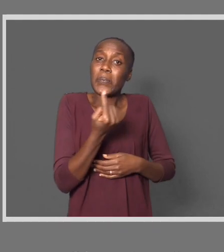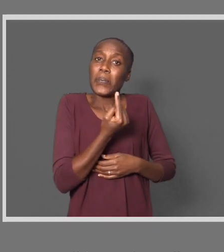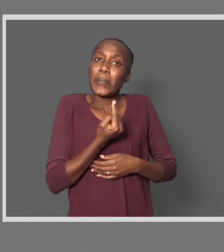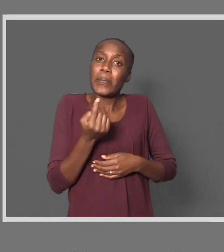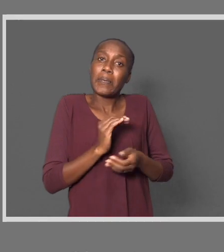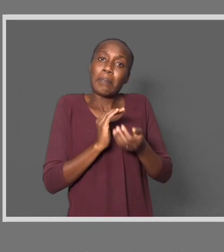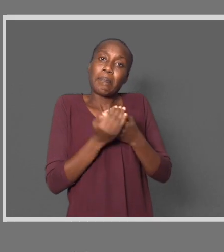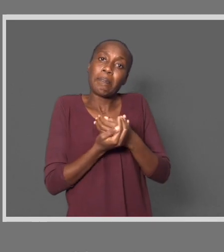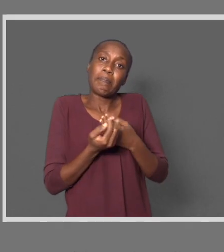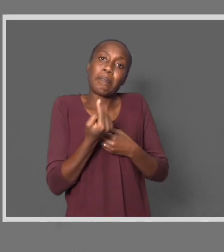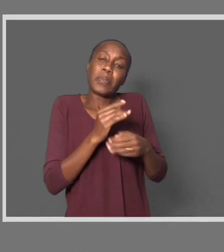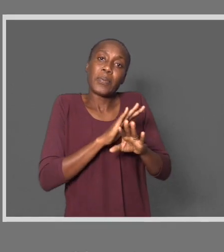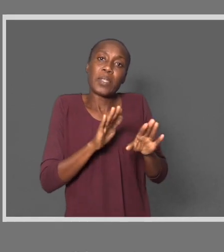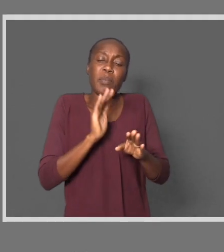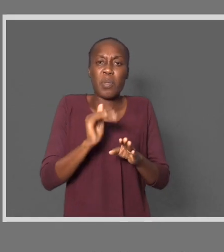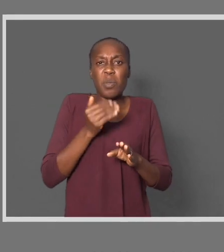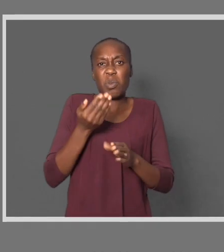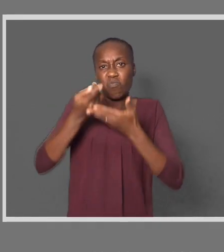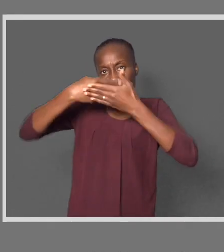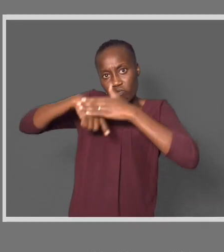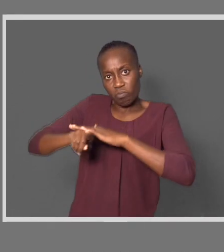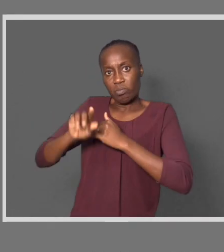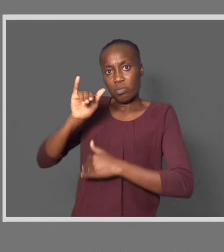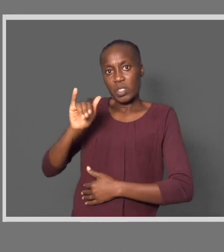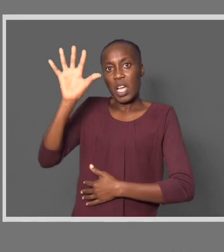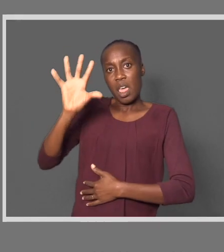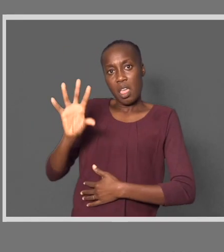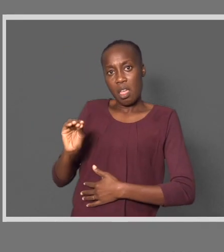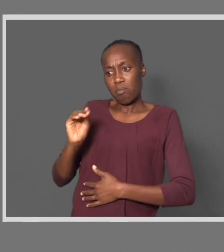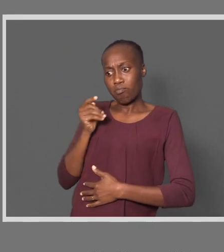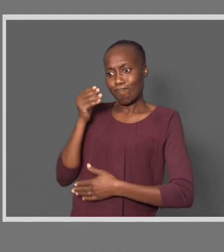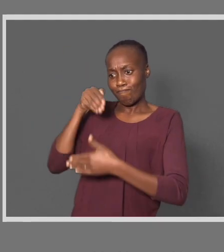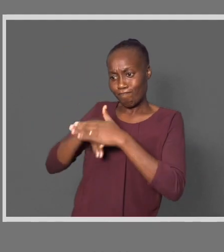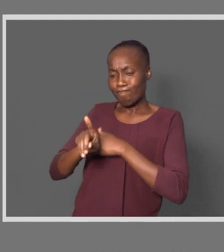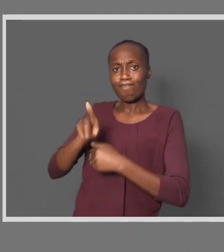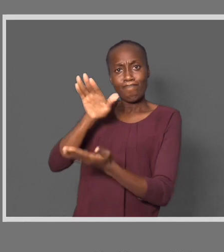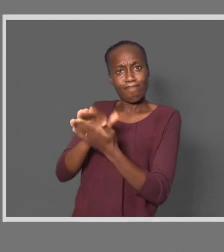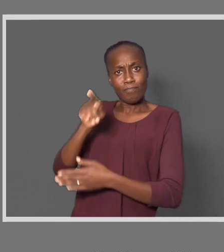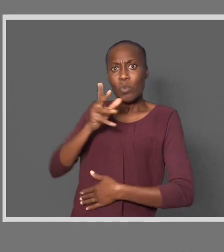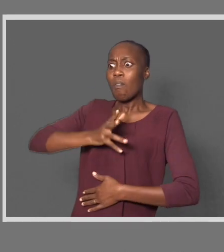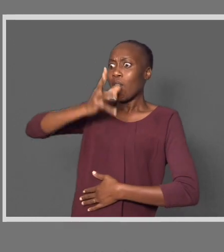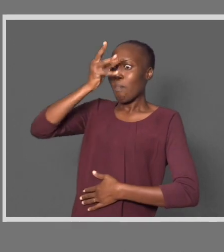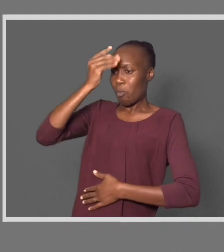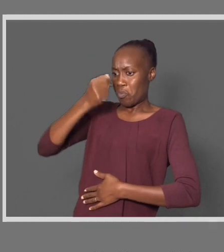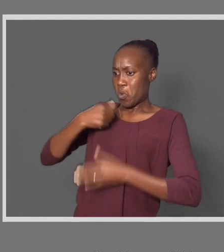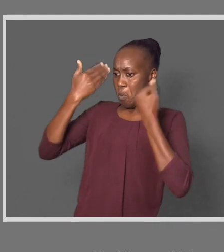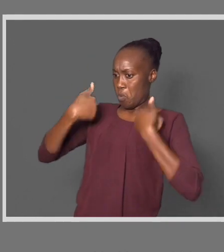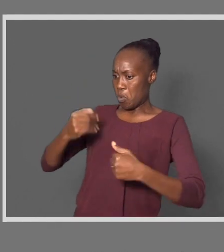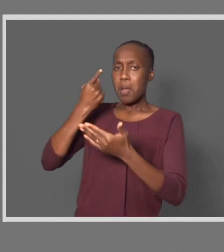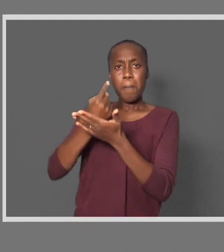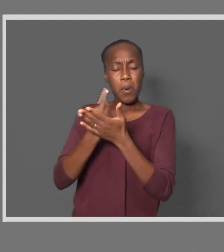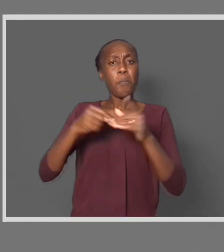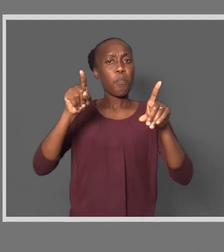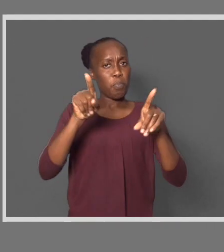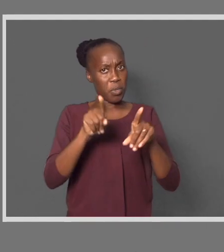estou a ficar no sítio isolada mas quando eu desloquei para a Hunga África fui entender que eu ainda também sou importante